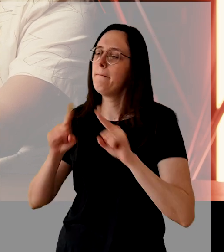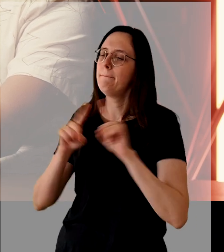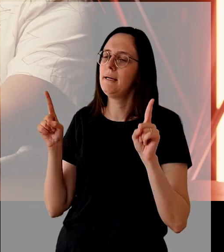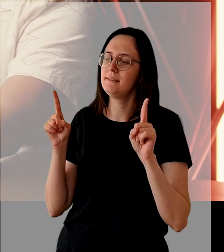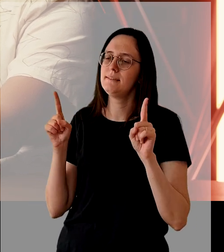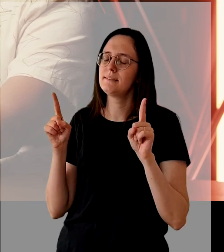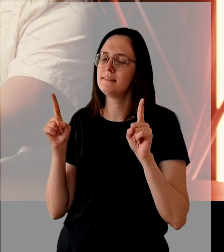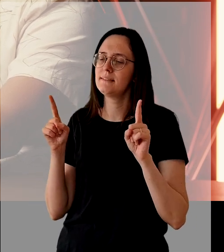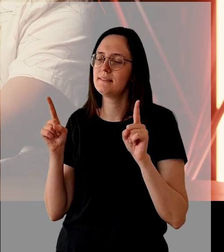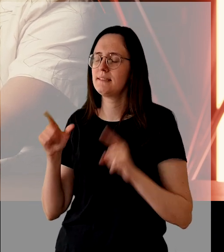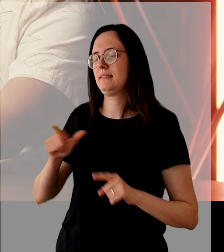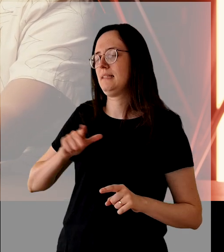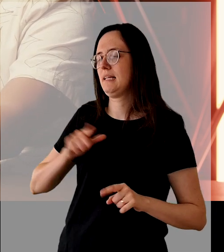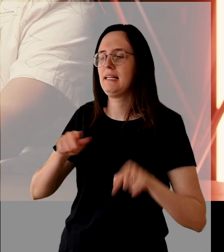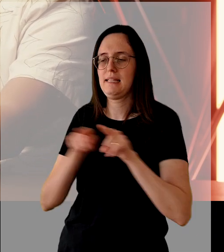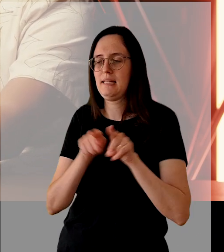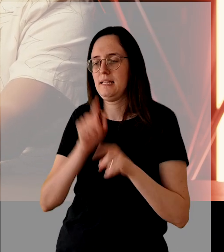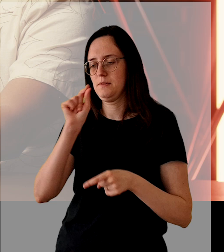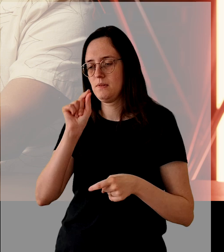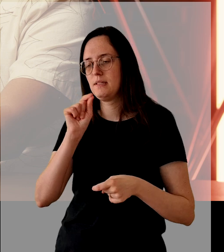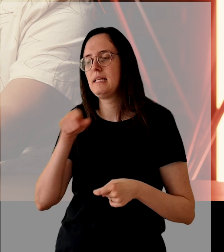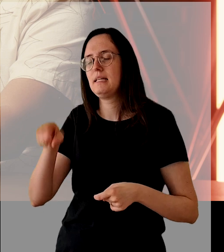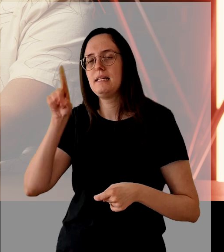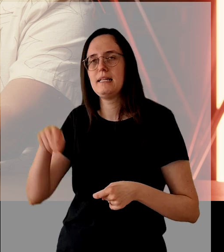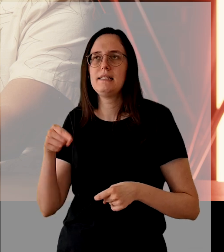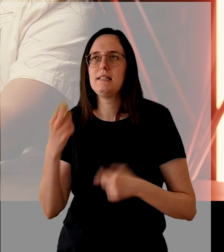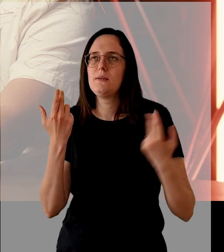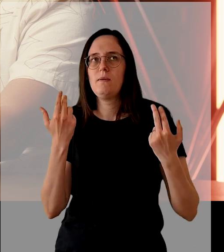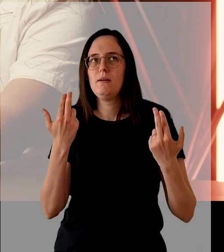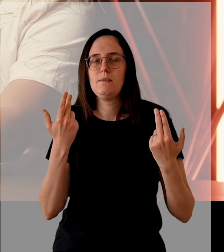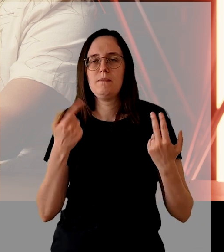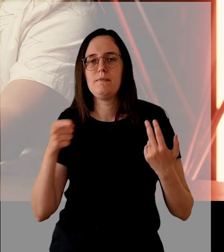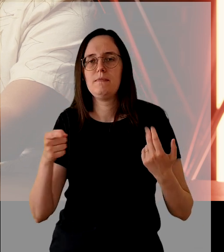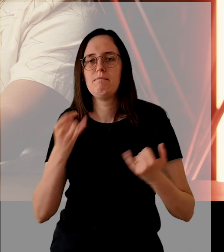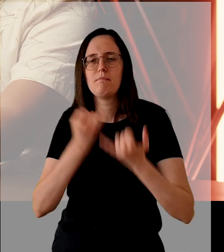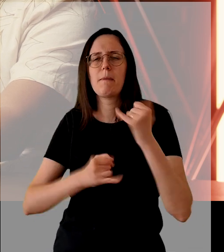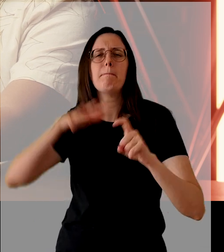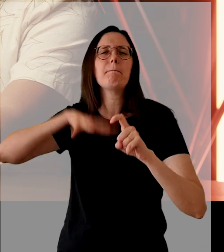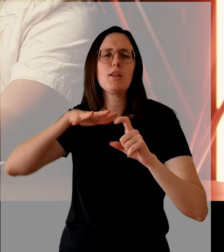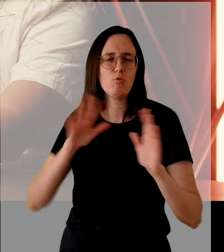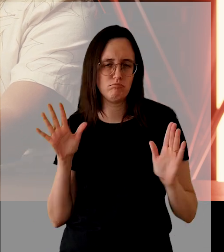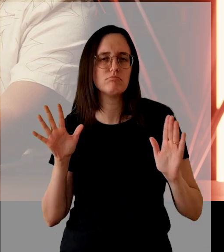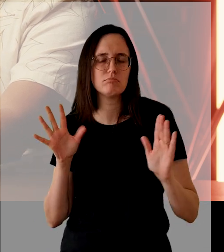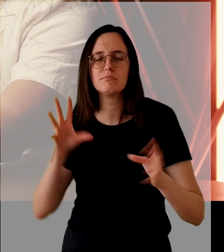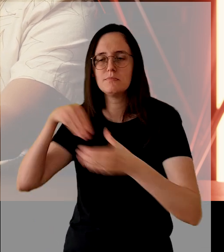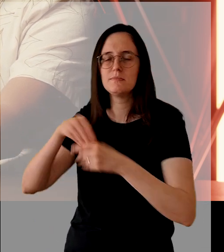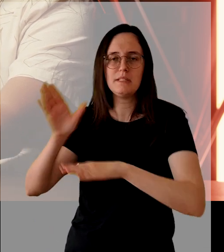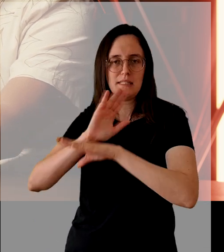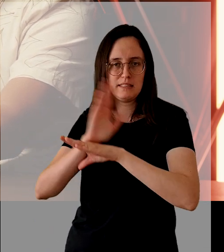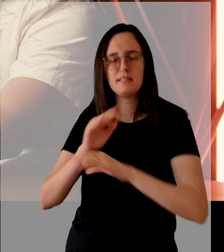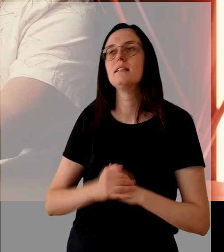mas tem também um certo mito dentro do